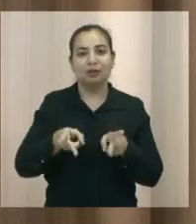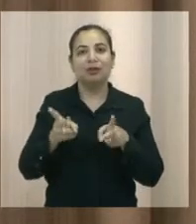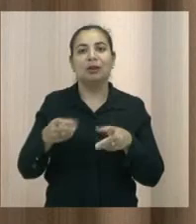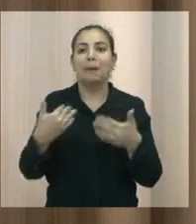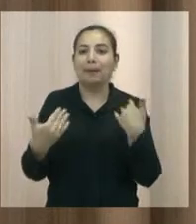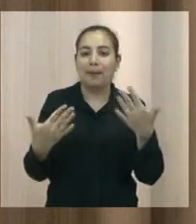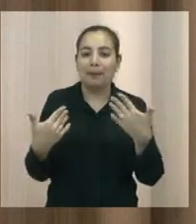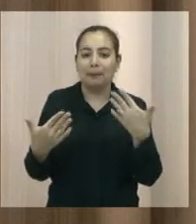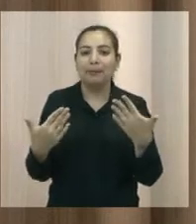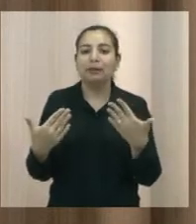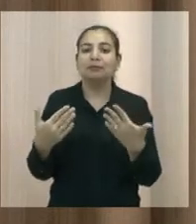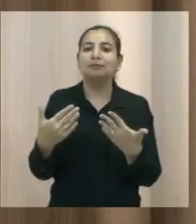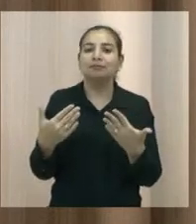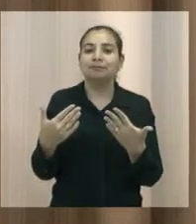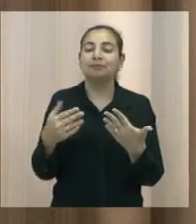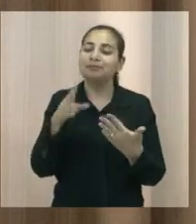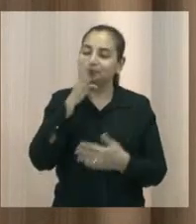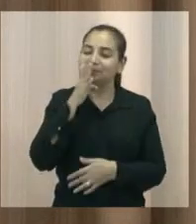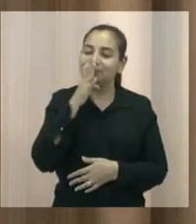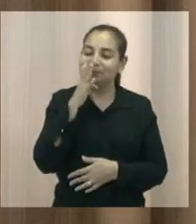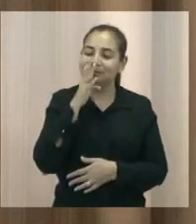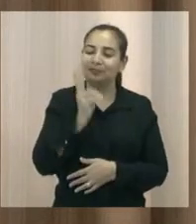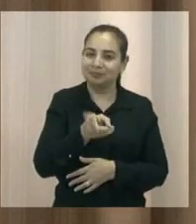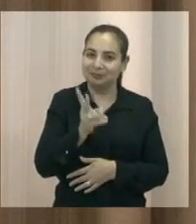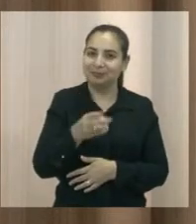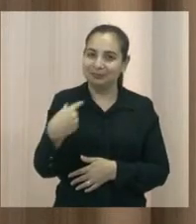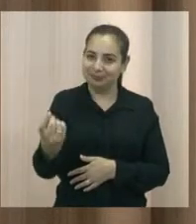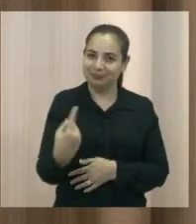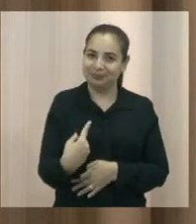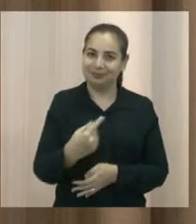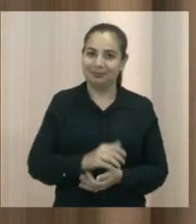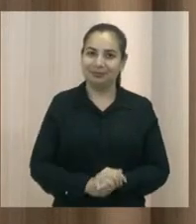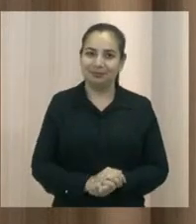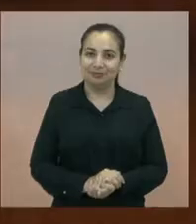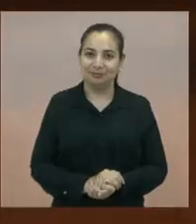bate-papo aqui. Não sai daí, fica ligado na TV Fortaleza que a gente volta já já.